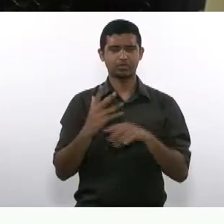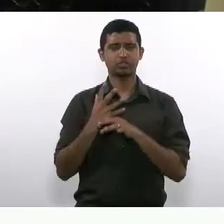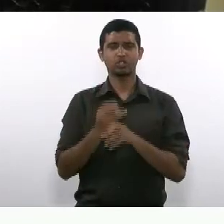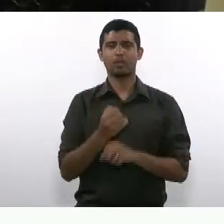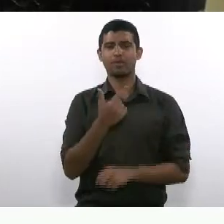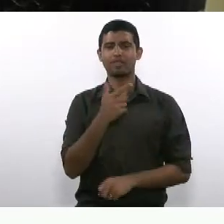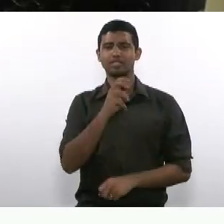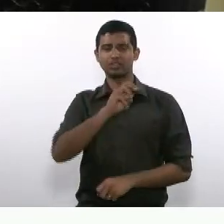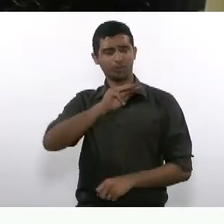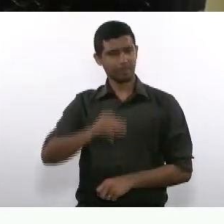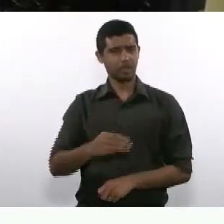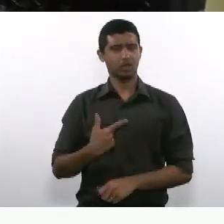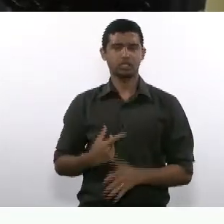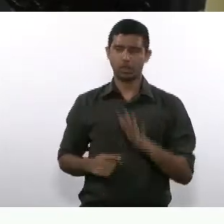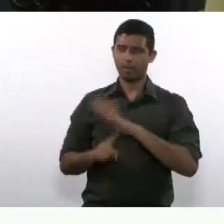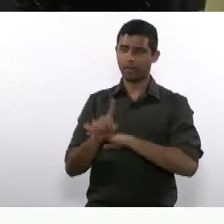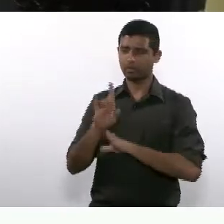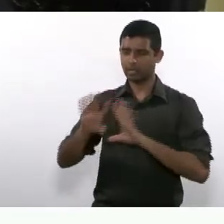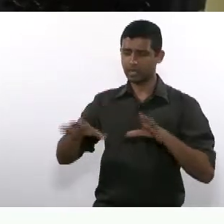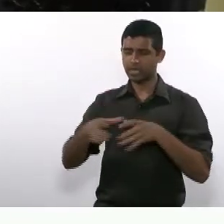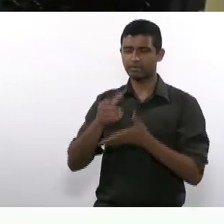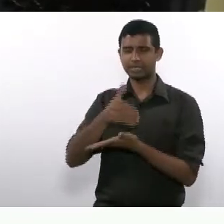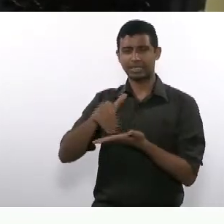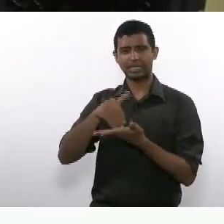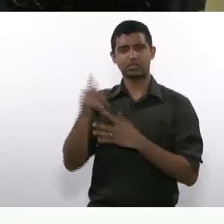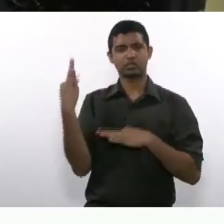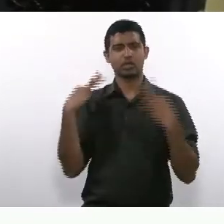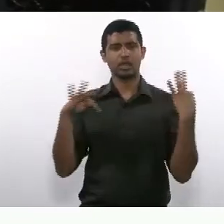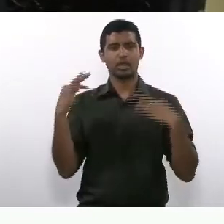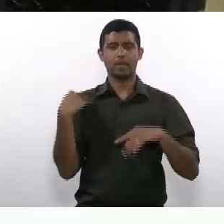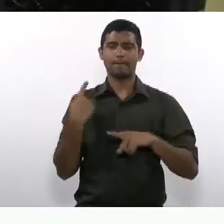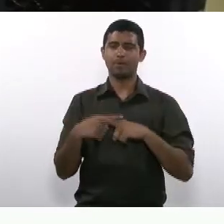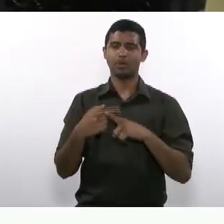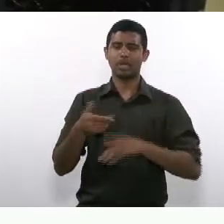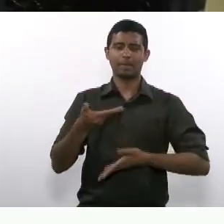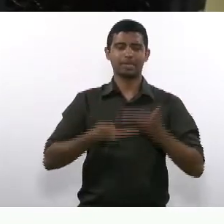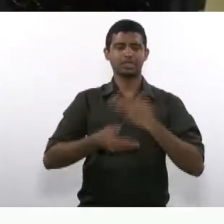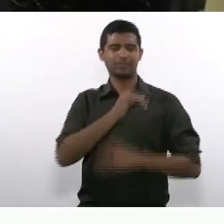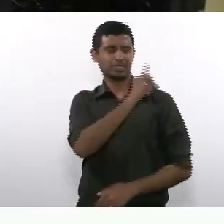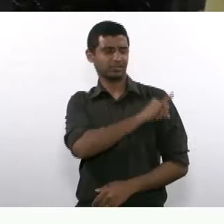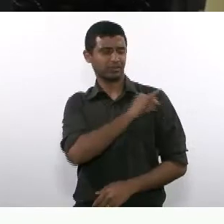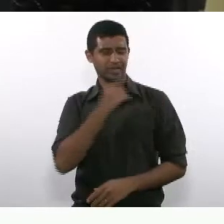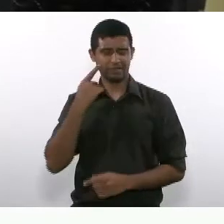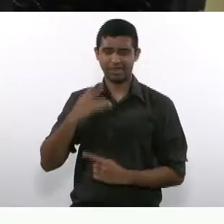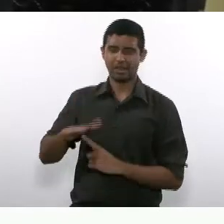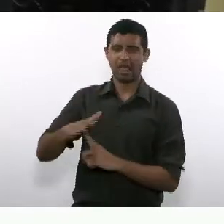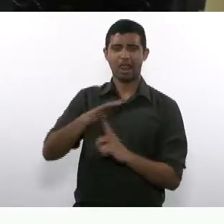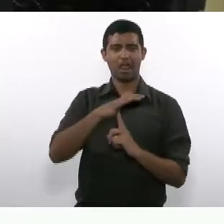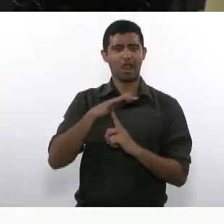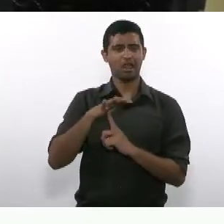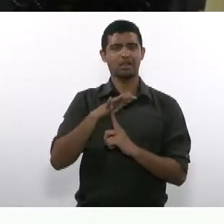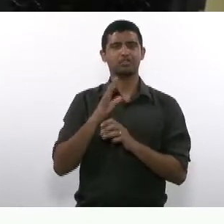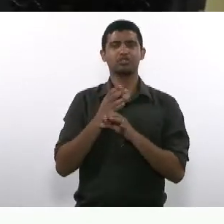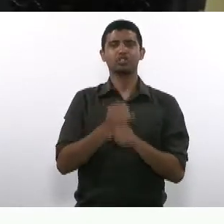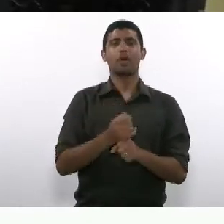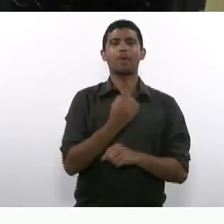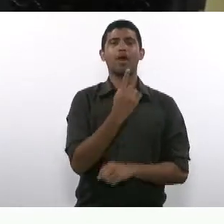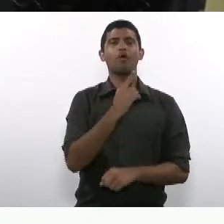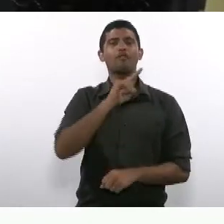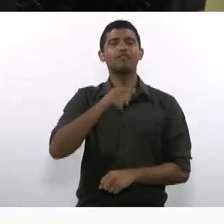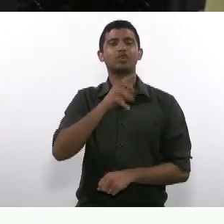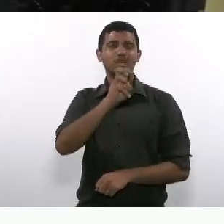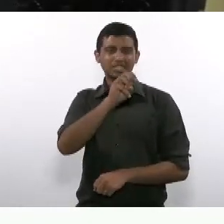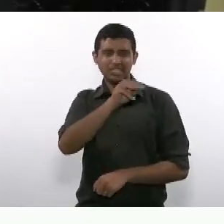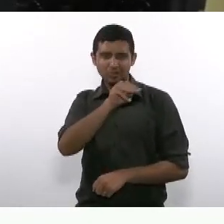e eu questionava justamente a equipe da Secretaria de Turismo, porque a participação do Rio de Janeiro em feiras foi da ordem de 1,5 milhão de